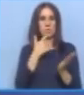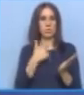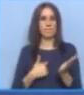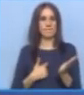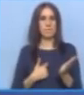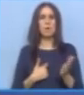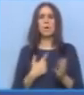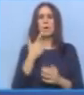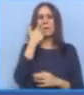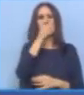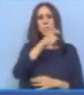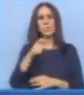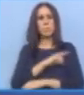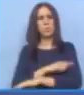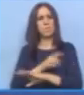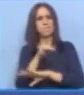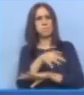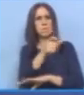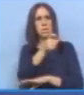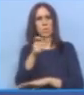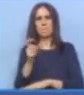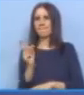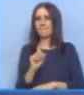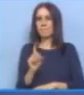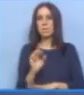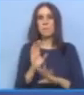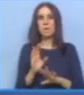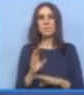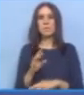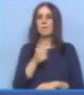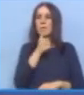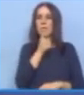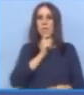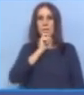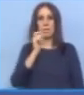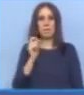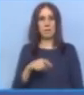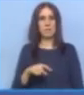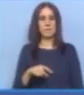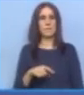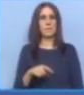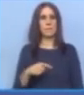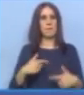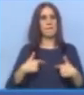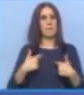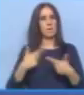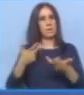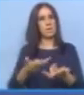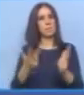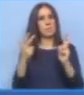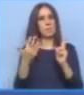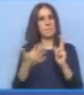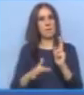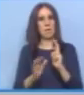Não poder sobre as pessoas que irão encontrando, mas autoridade para as libertar do